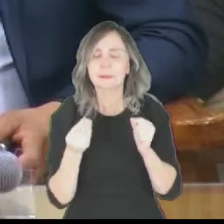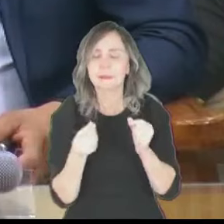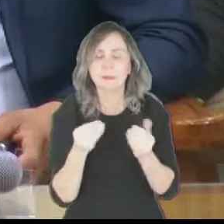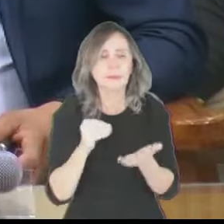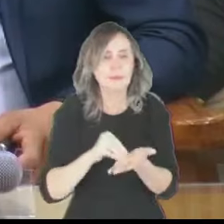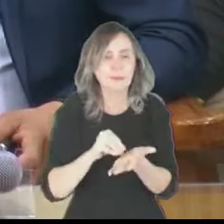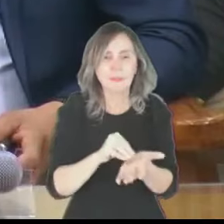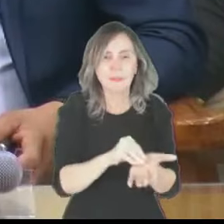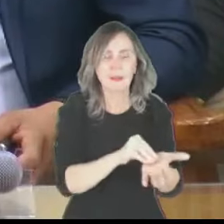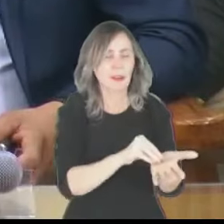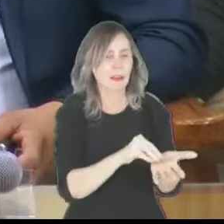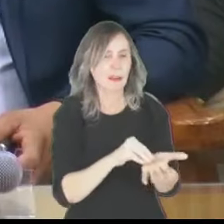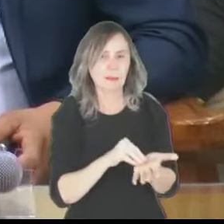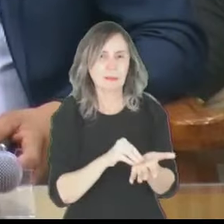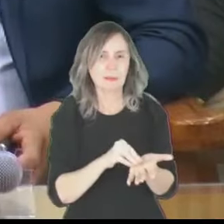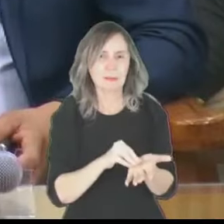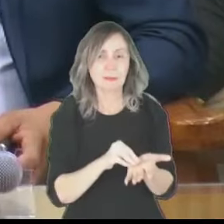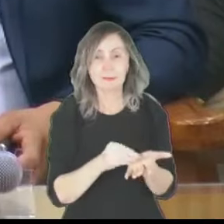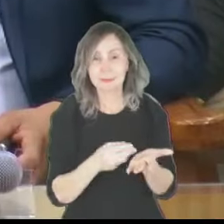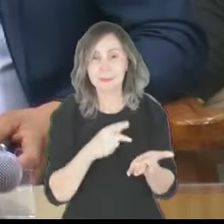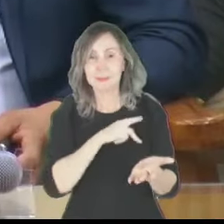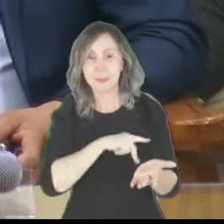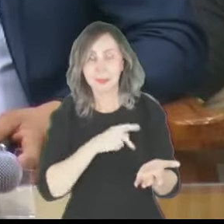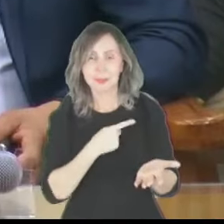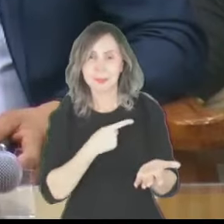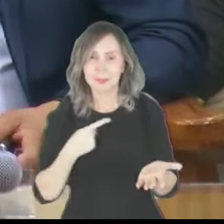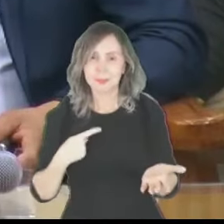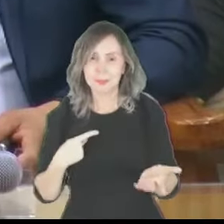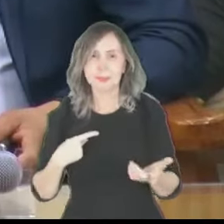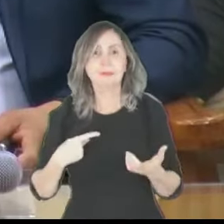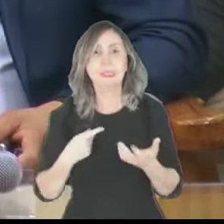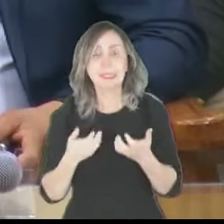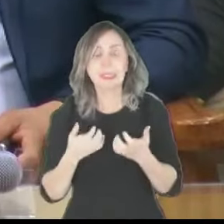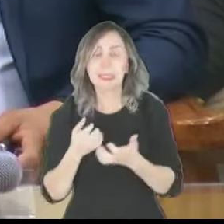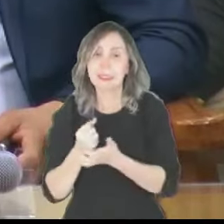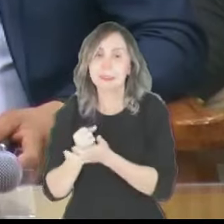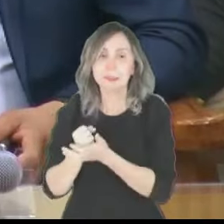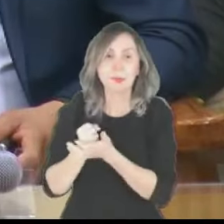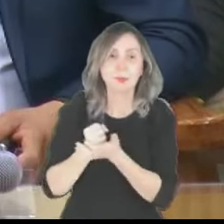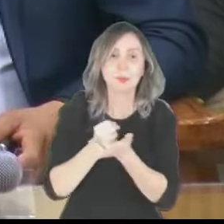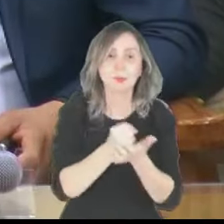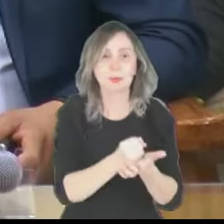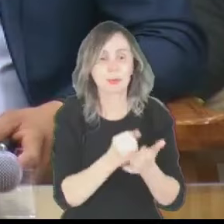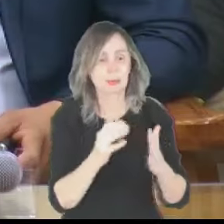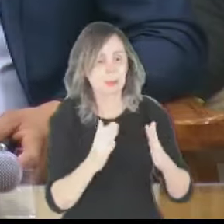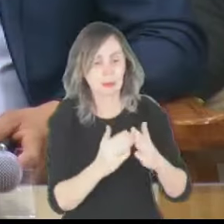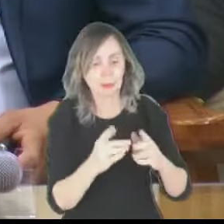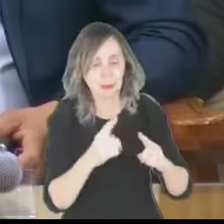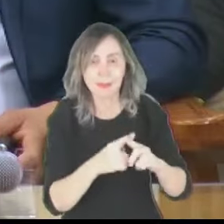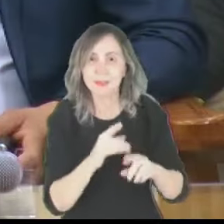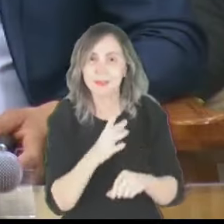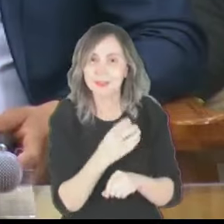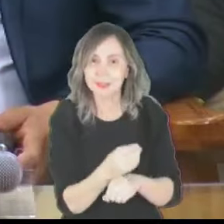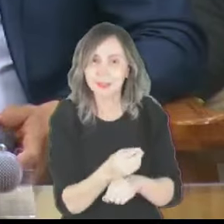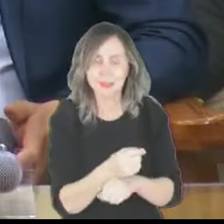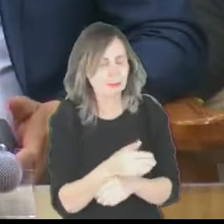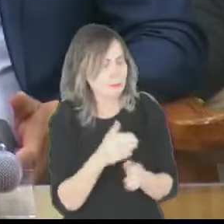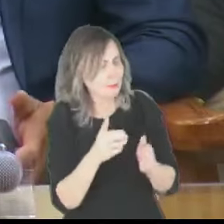Ele roga, porque ele como pastor, ele quer socorrer a igreja, ele quer ajudar a igreja. Rogo-vos, pois,